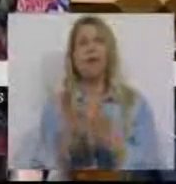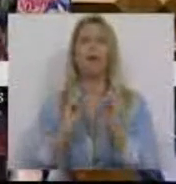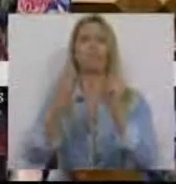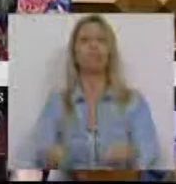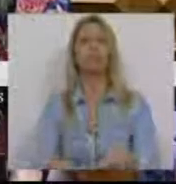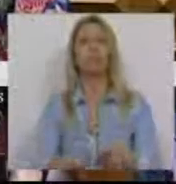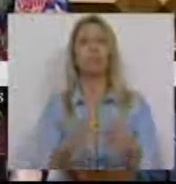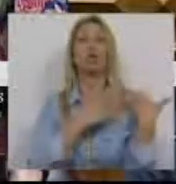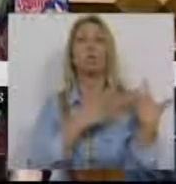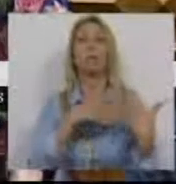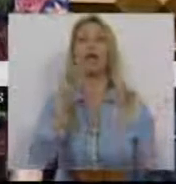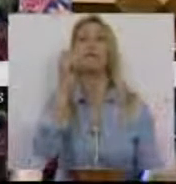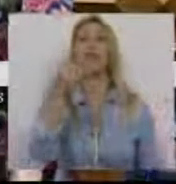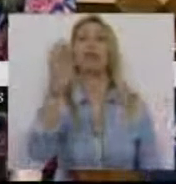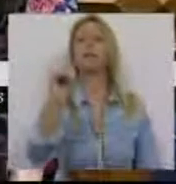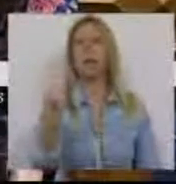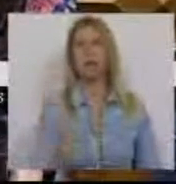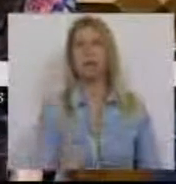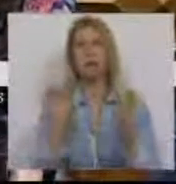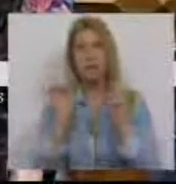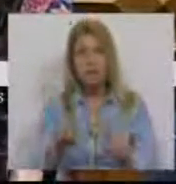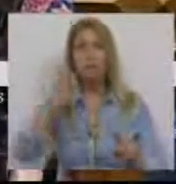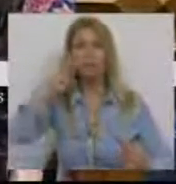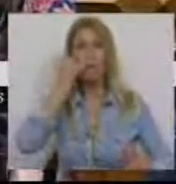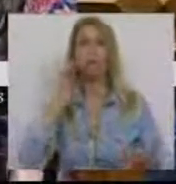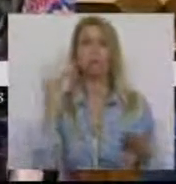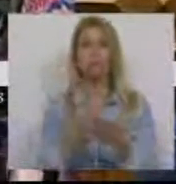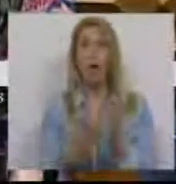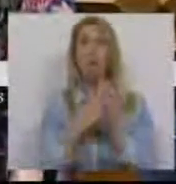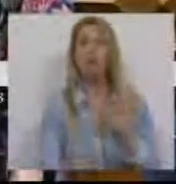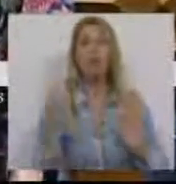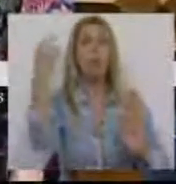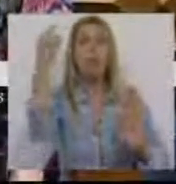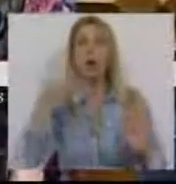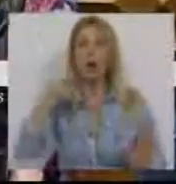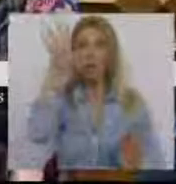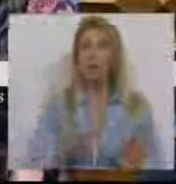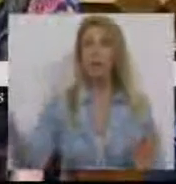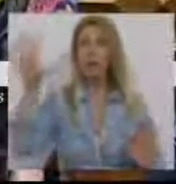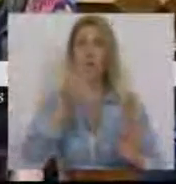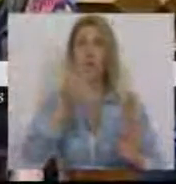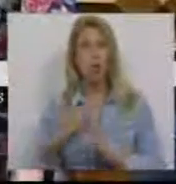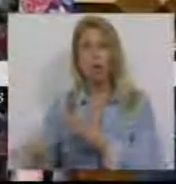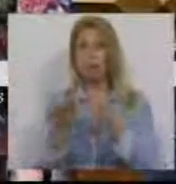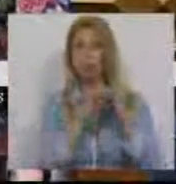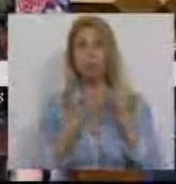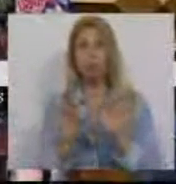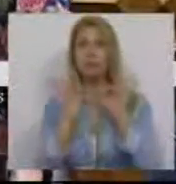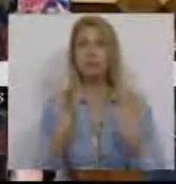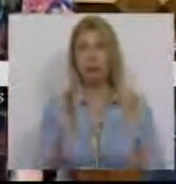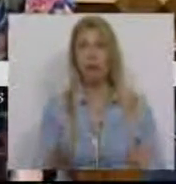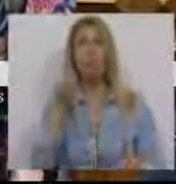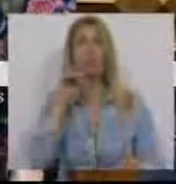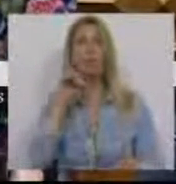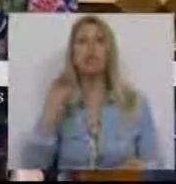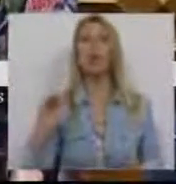responsabilidade para as IPSS. Isso coloca em causa um modelo único, nacional e uniforme na proteção de crianças.